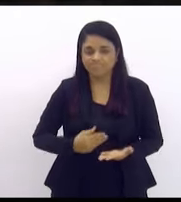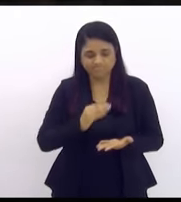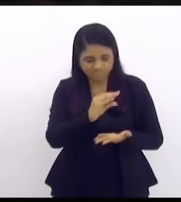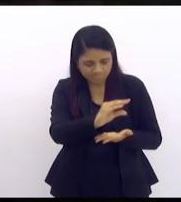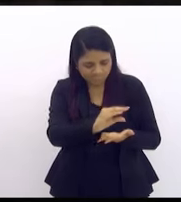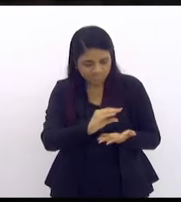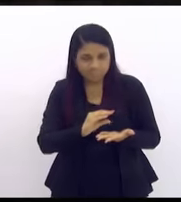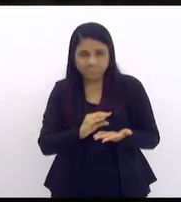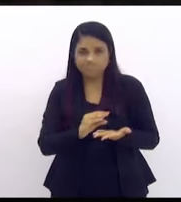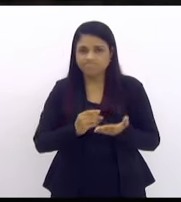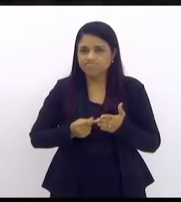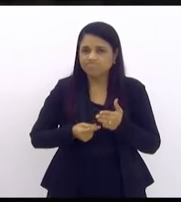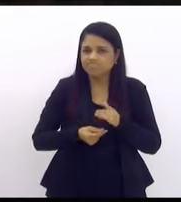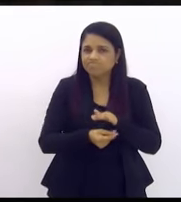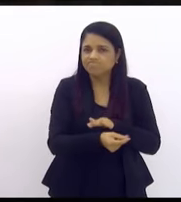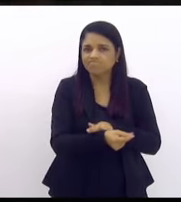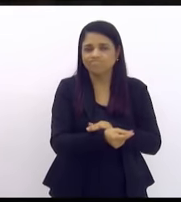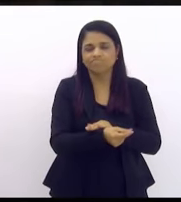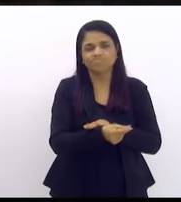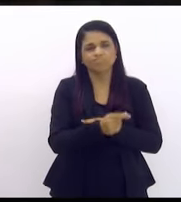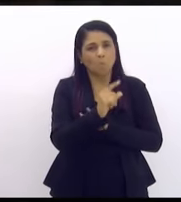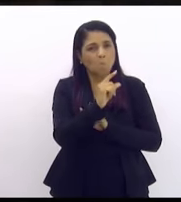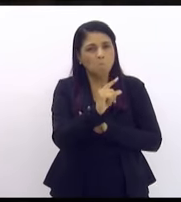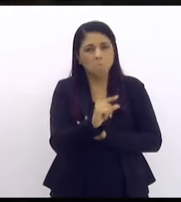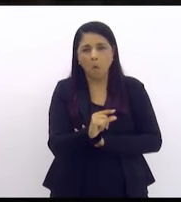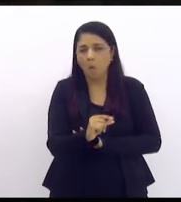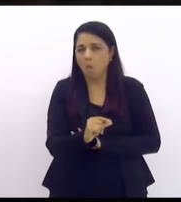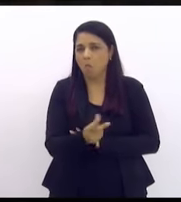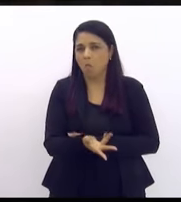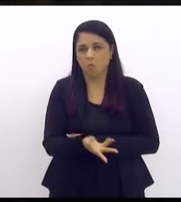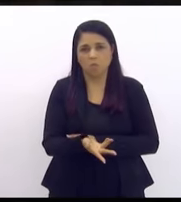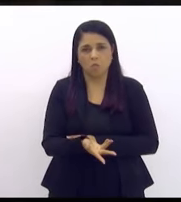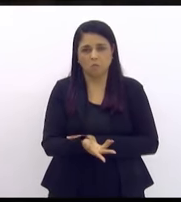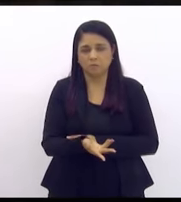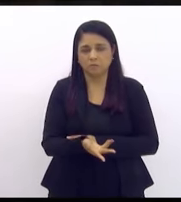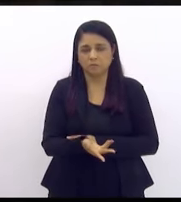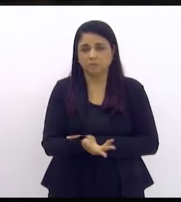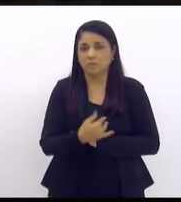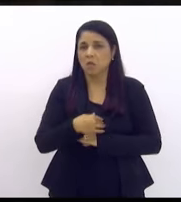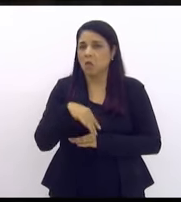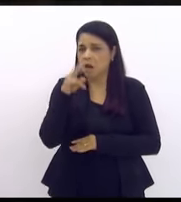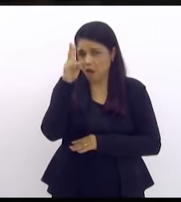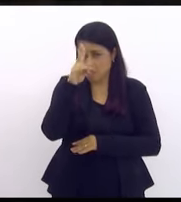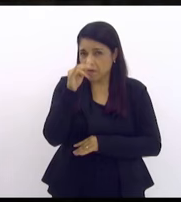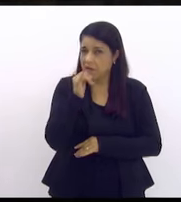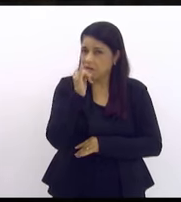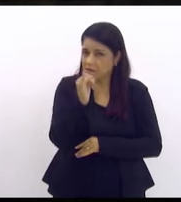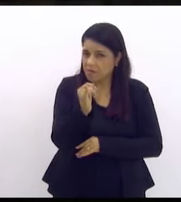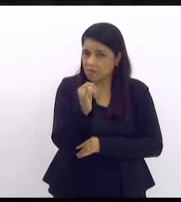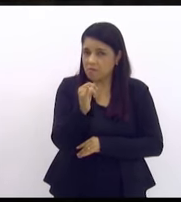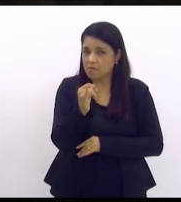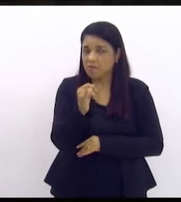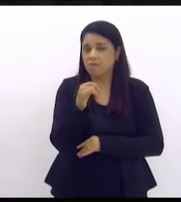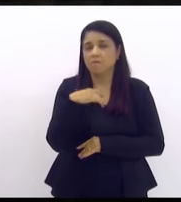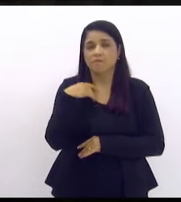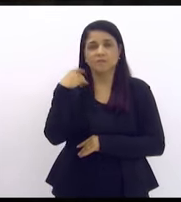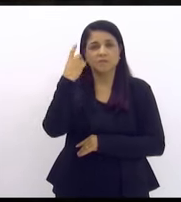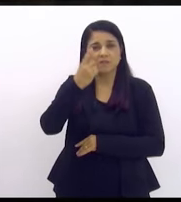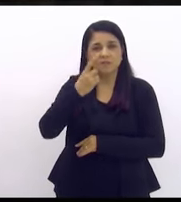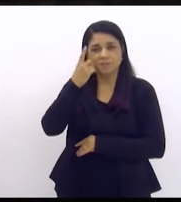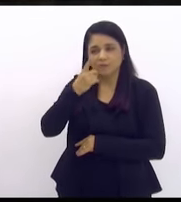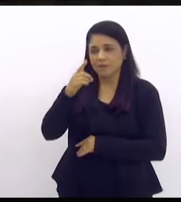recursos muito incipiente. Eu queria lembrar, deputado